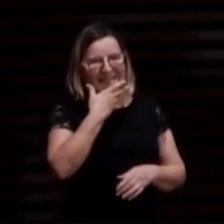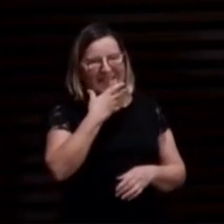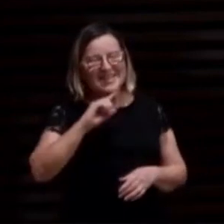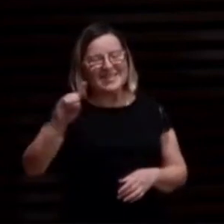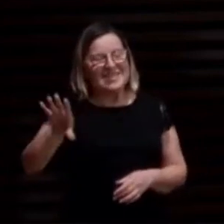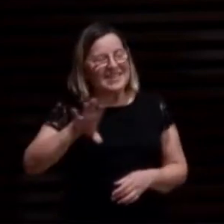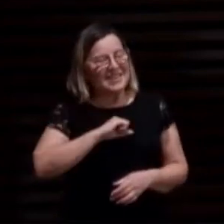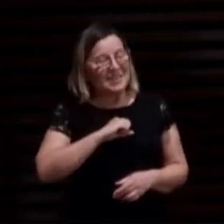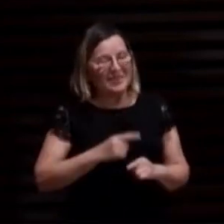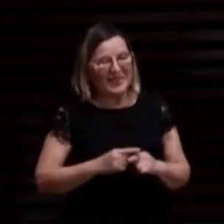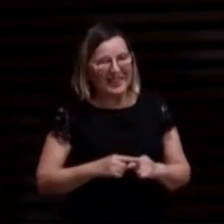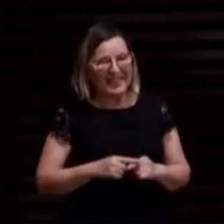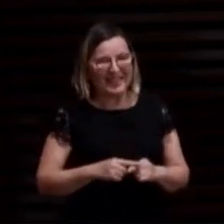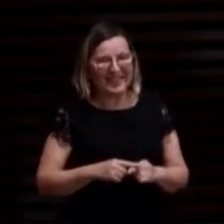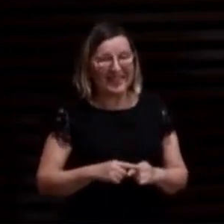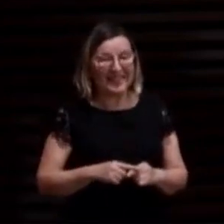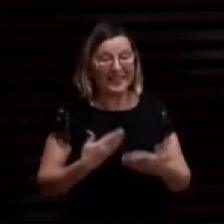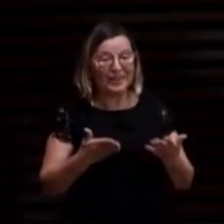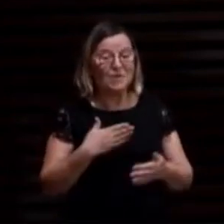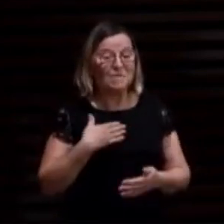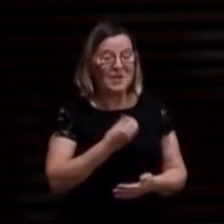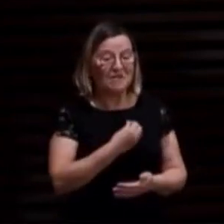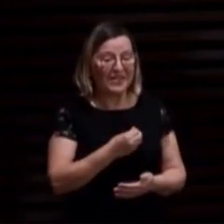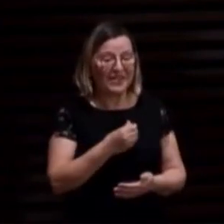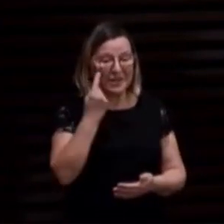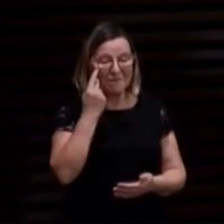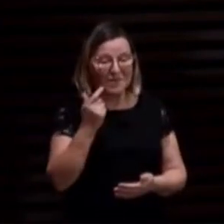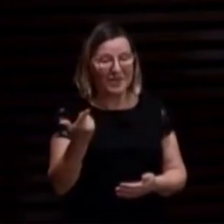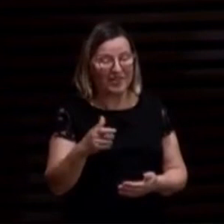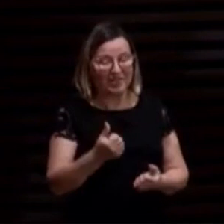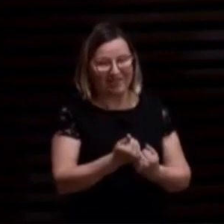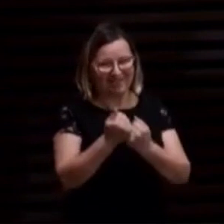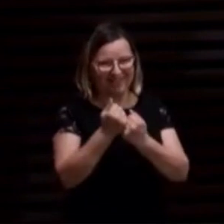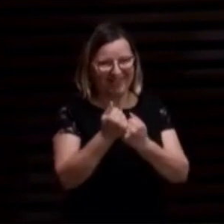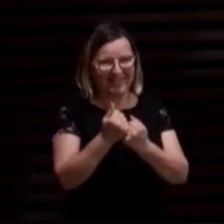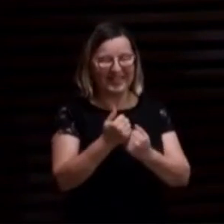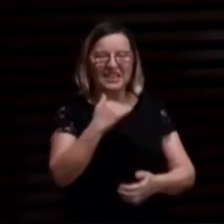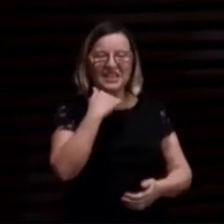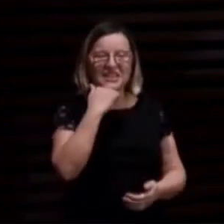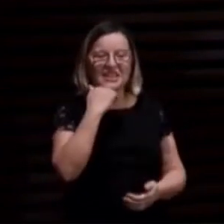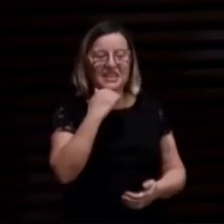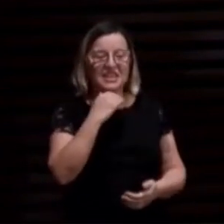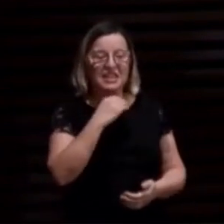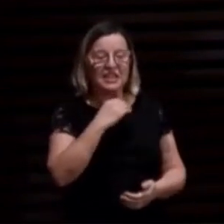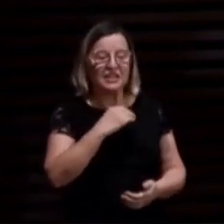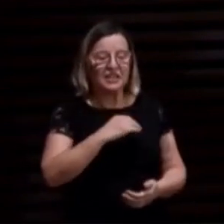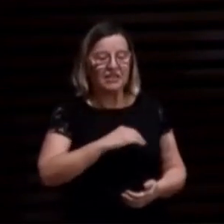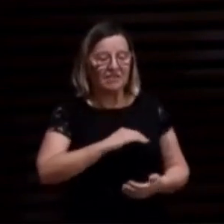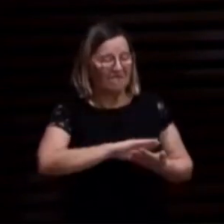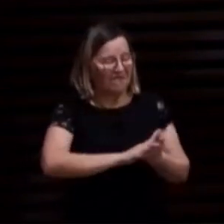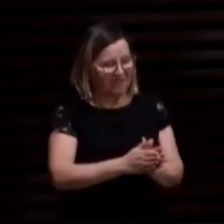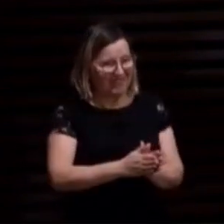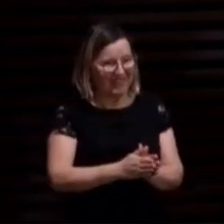eu dou a minha vida para a reassumir. Ninguém a tira de mim. Pelo contrário,